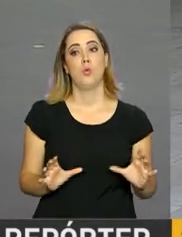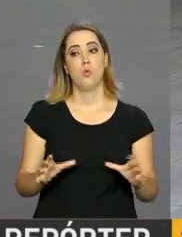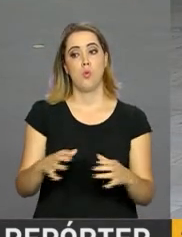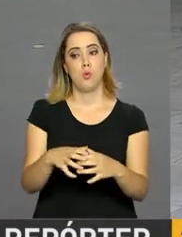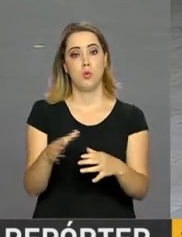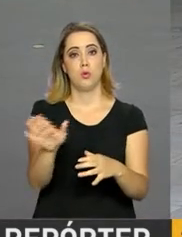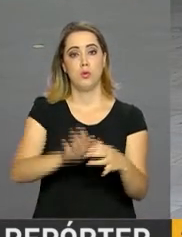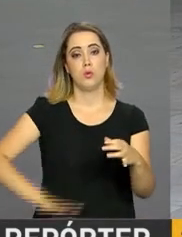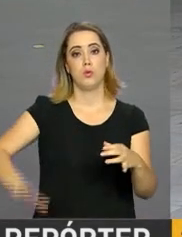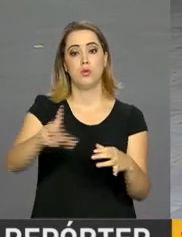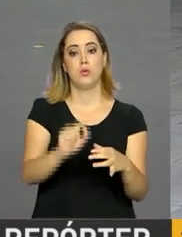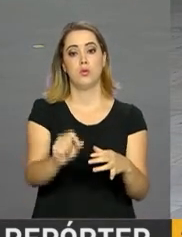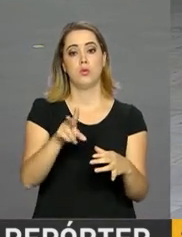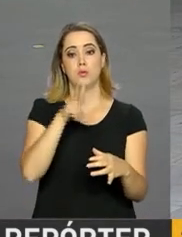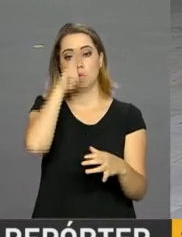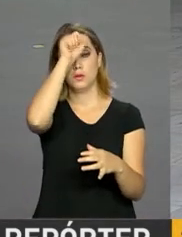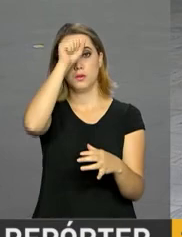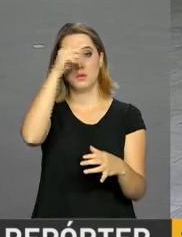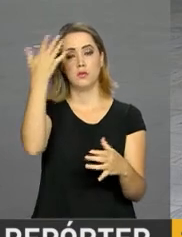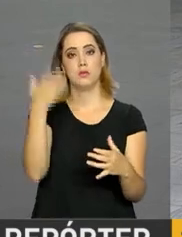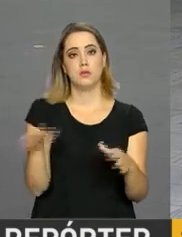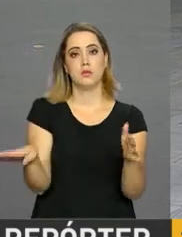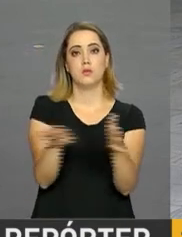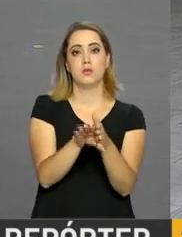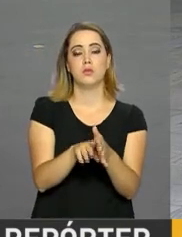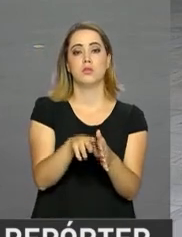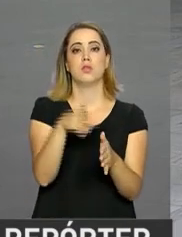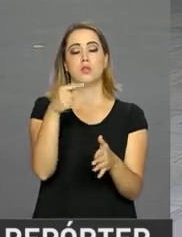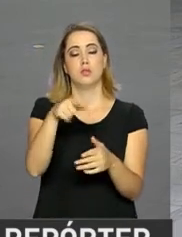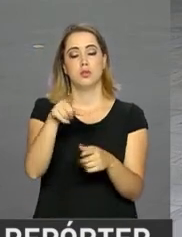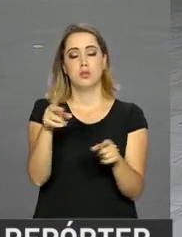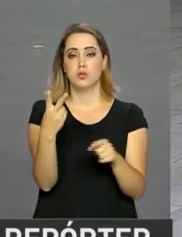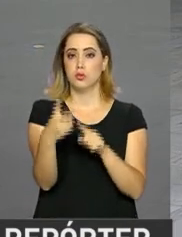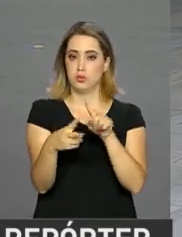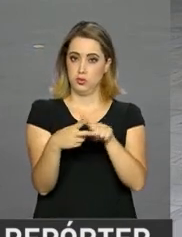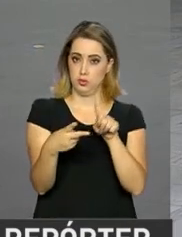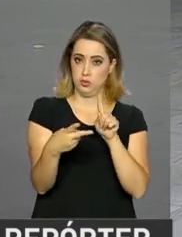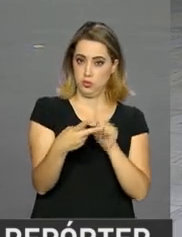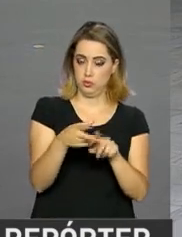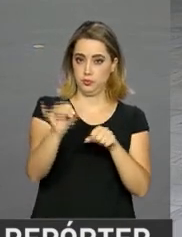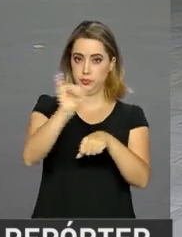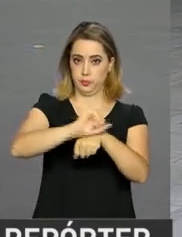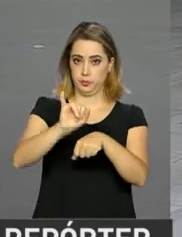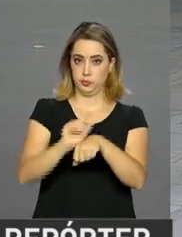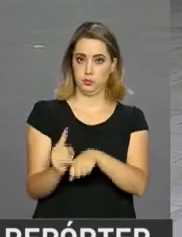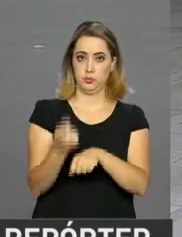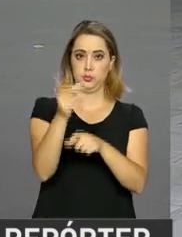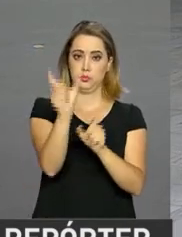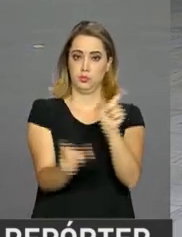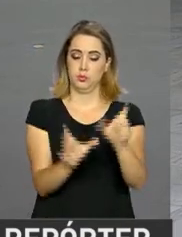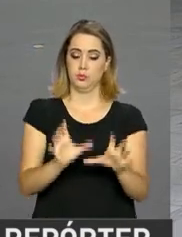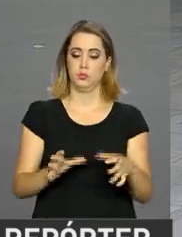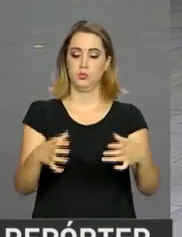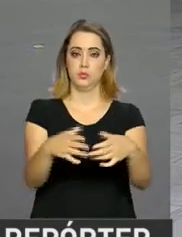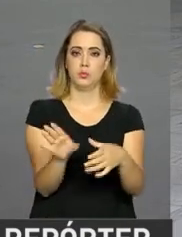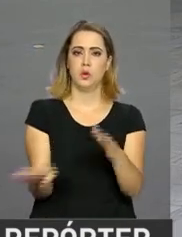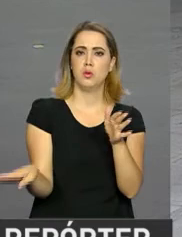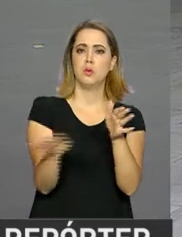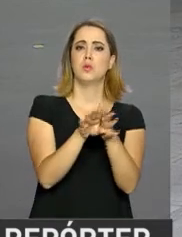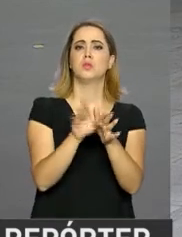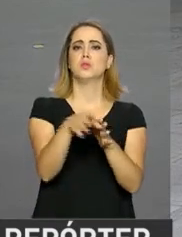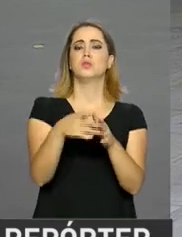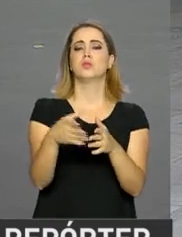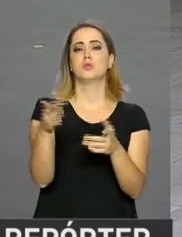de segurança começaram a chegar à boa vista e manaus os primeiros agentes de segurança chegaram a manaus